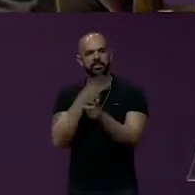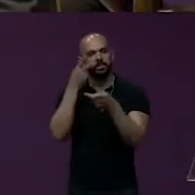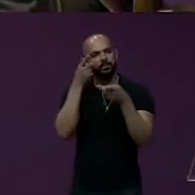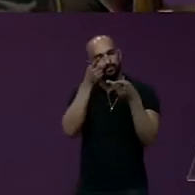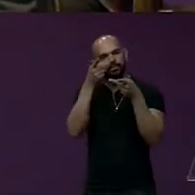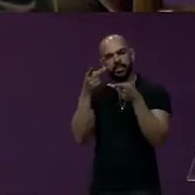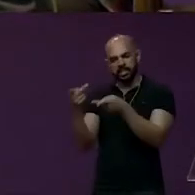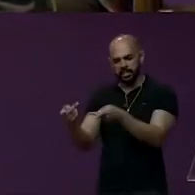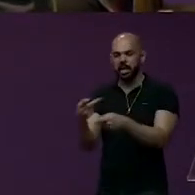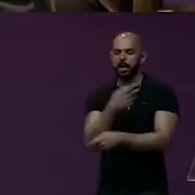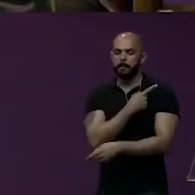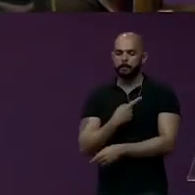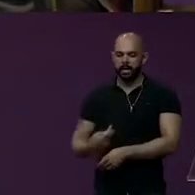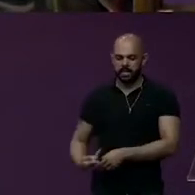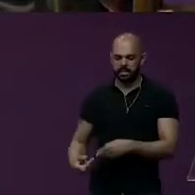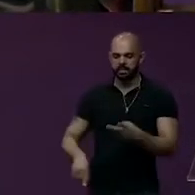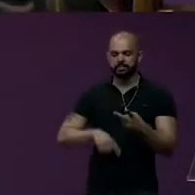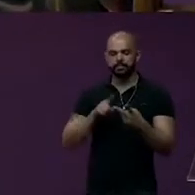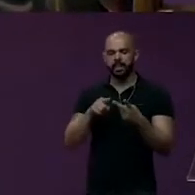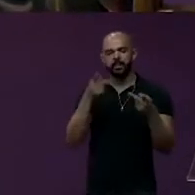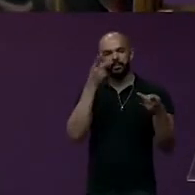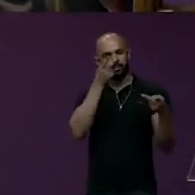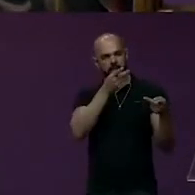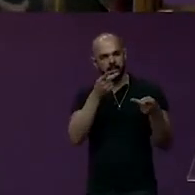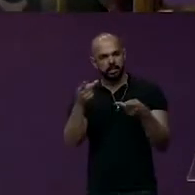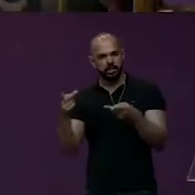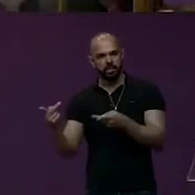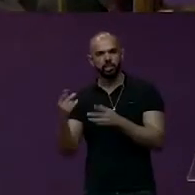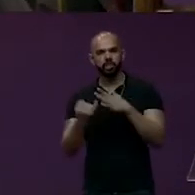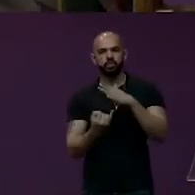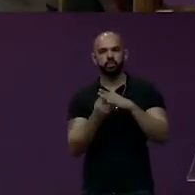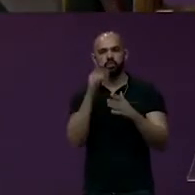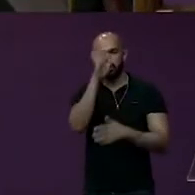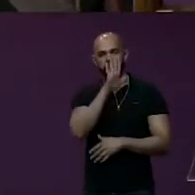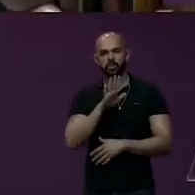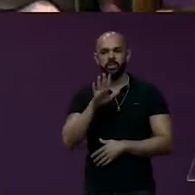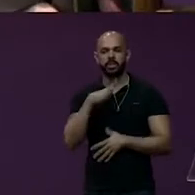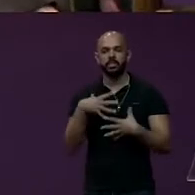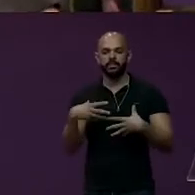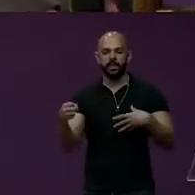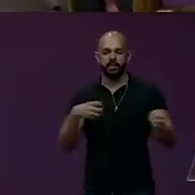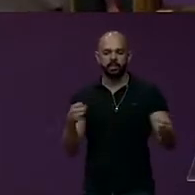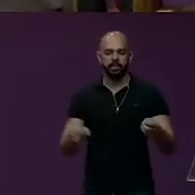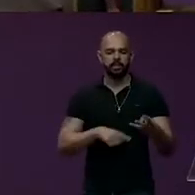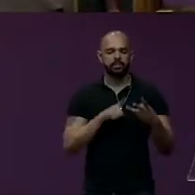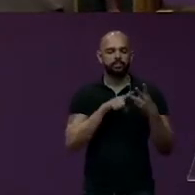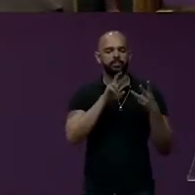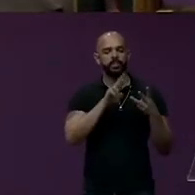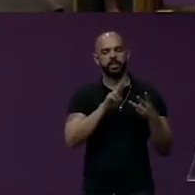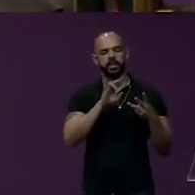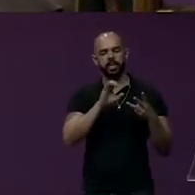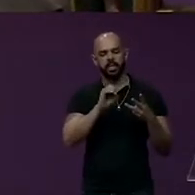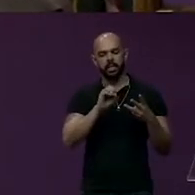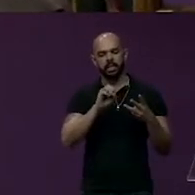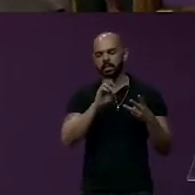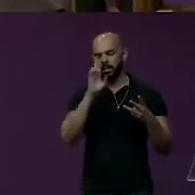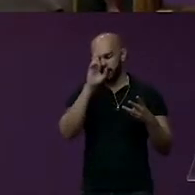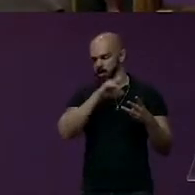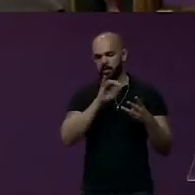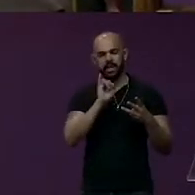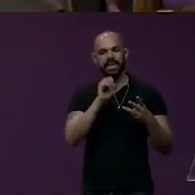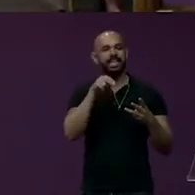além da presidência, visitaram o Instituto Nacional de Infectologia, visitaram Biomanguinhos, na